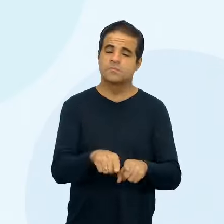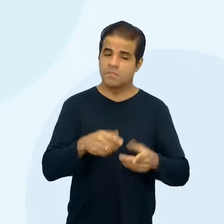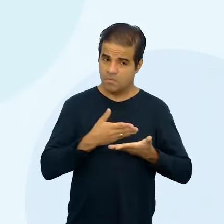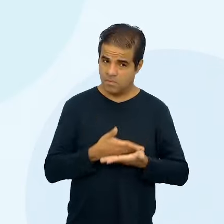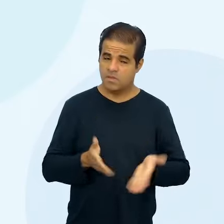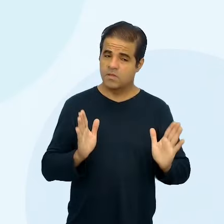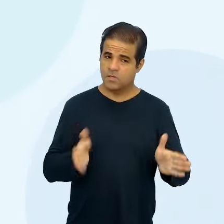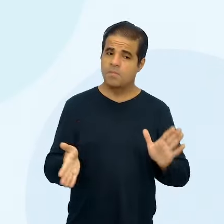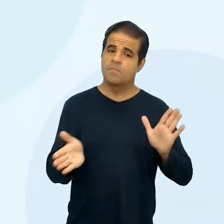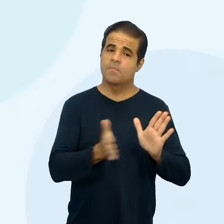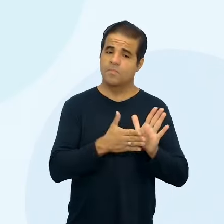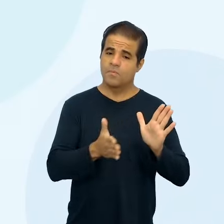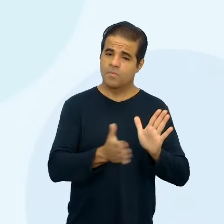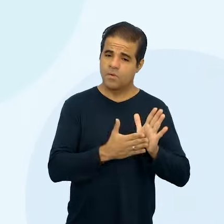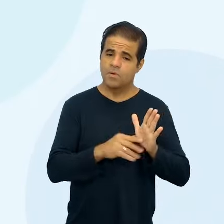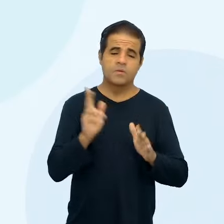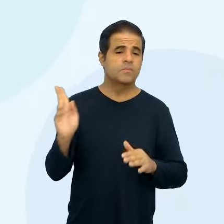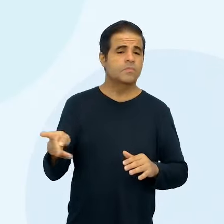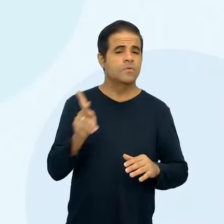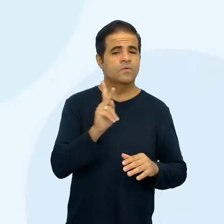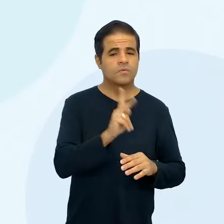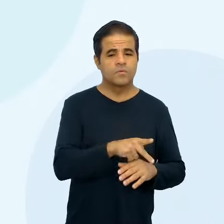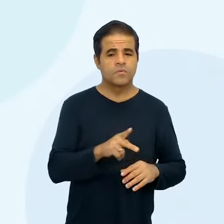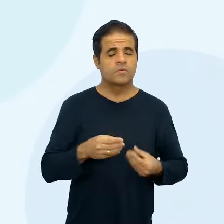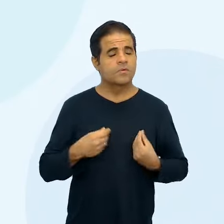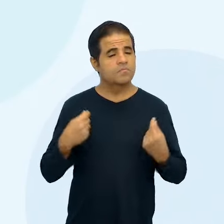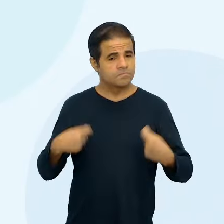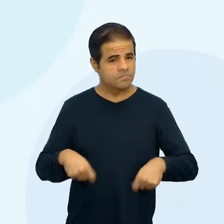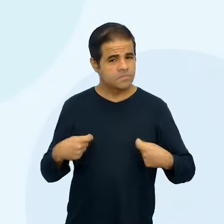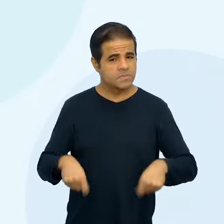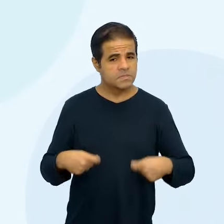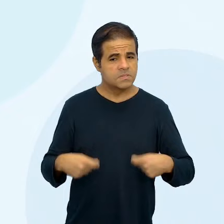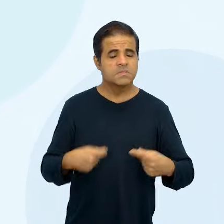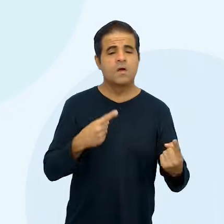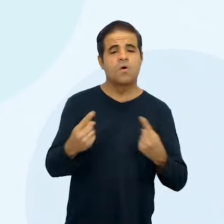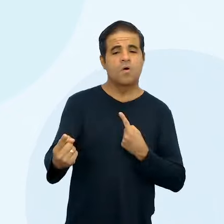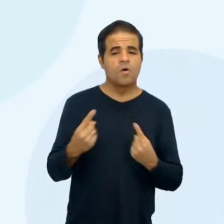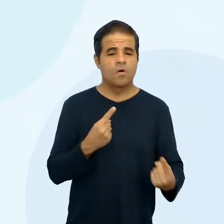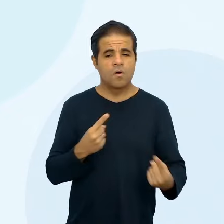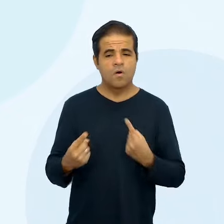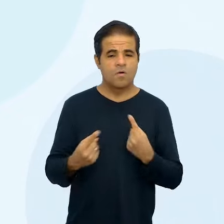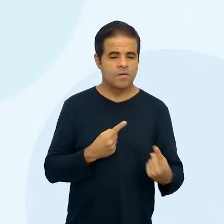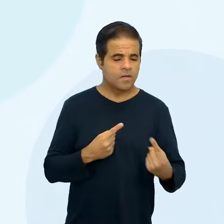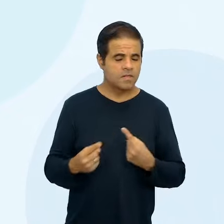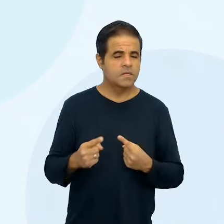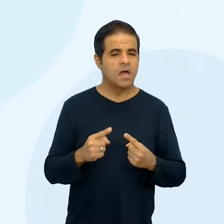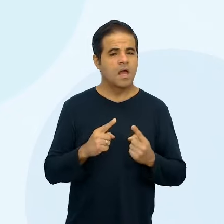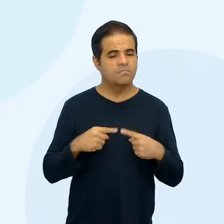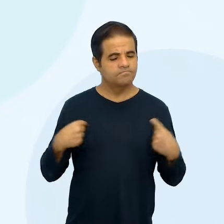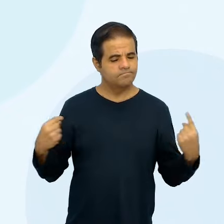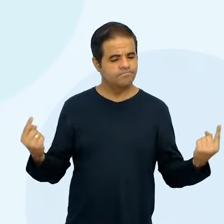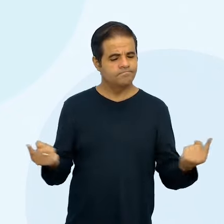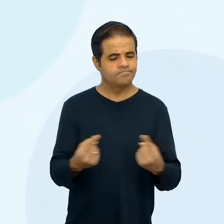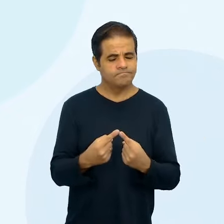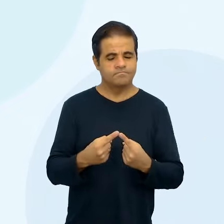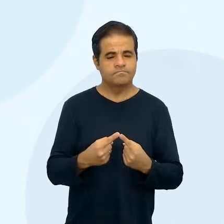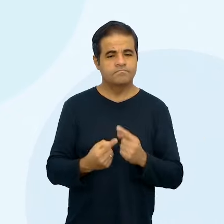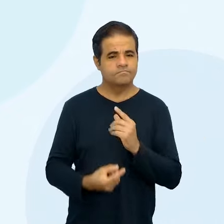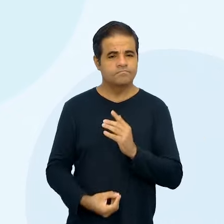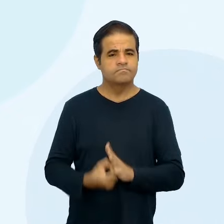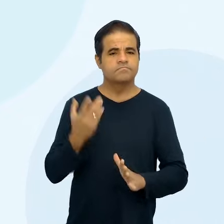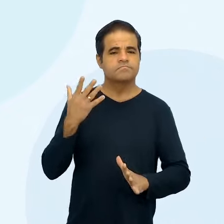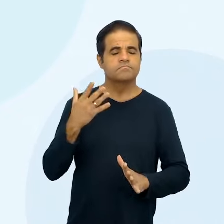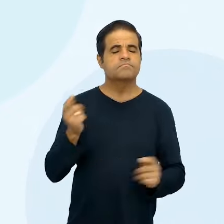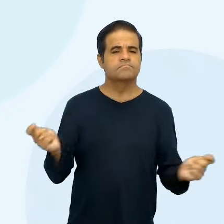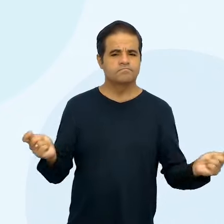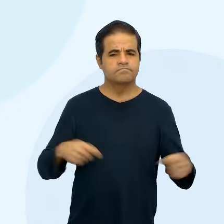que foram propostas, né? Os professores necessitam conversar entre si a fim de gerar